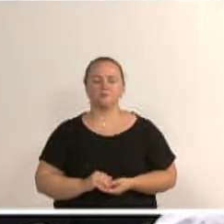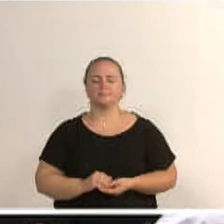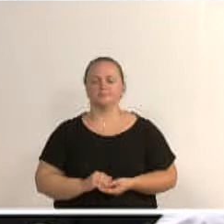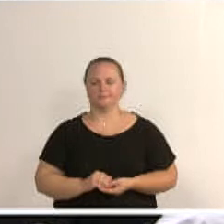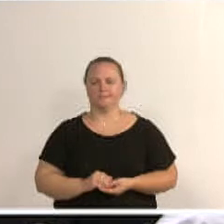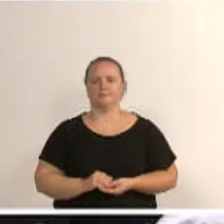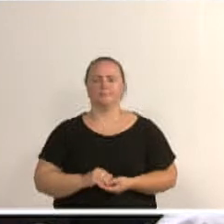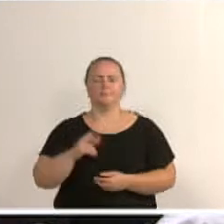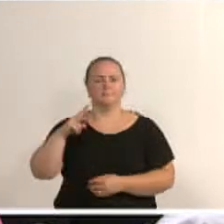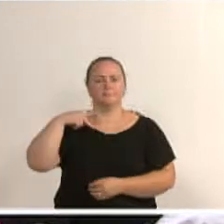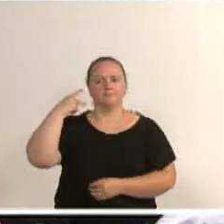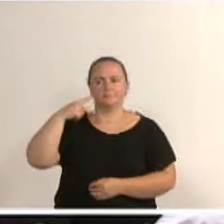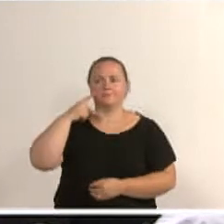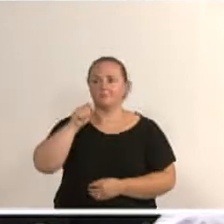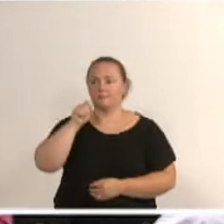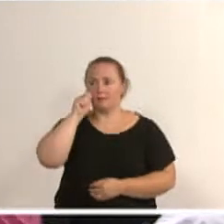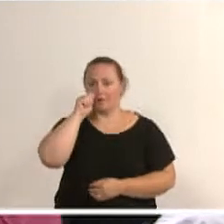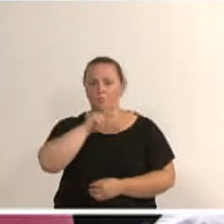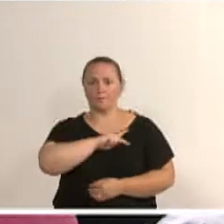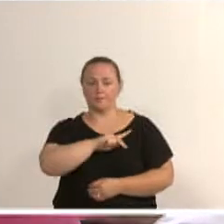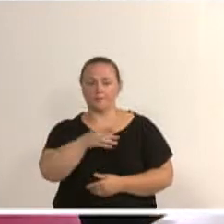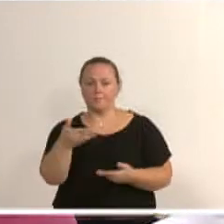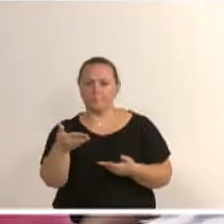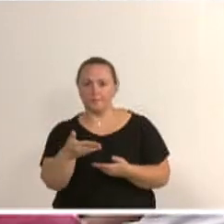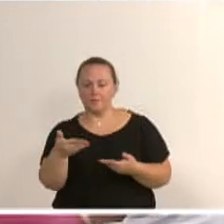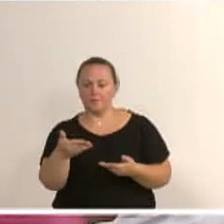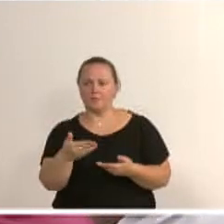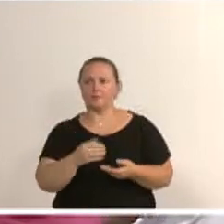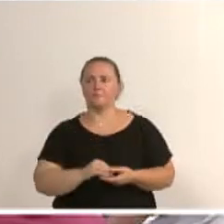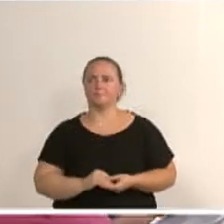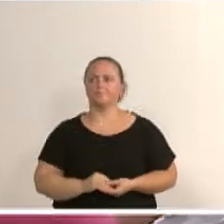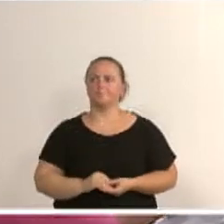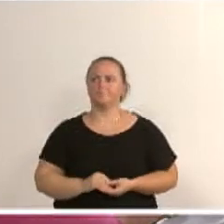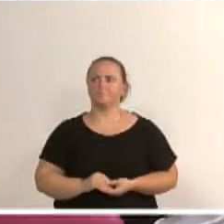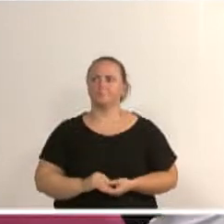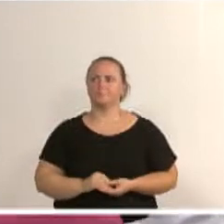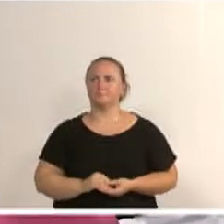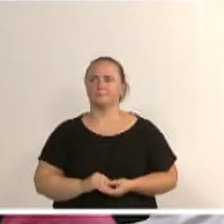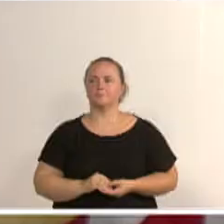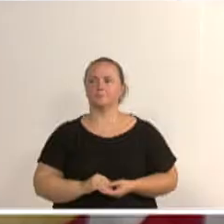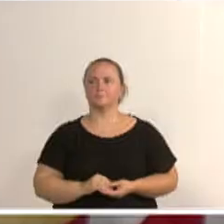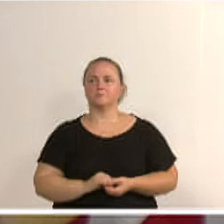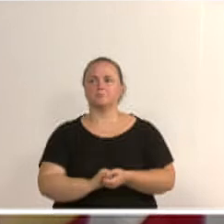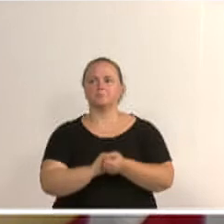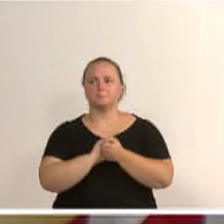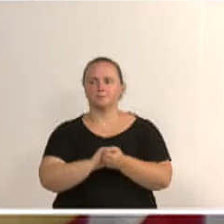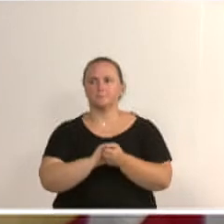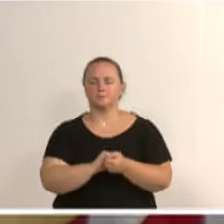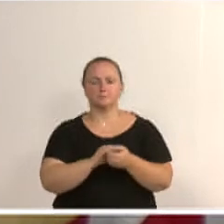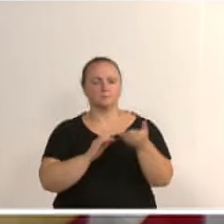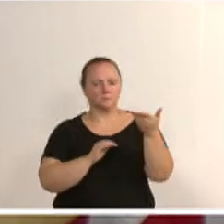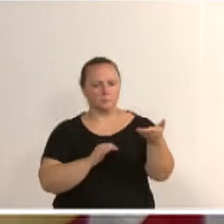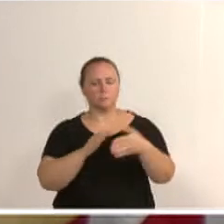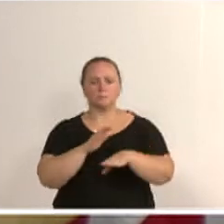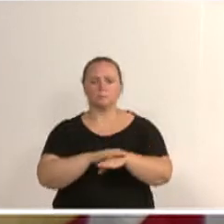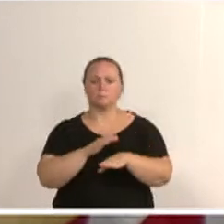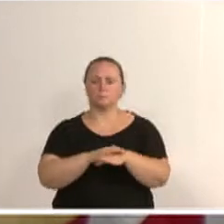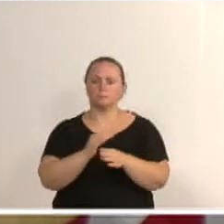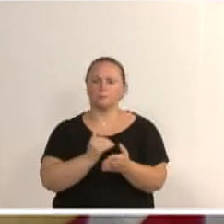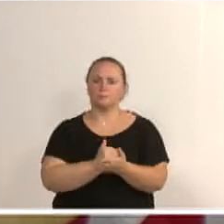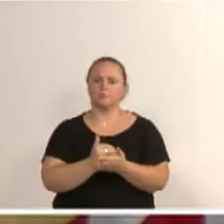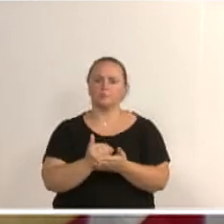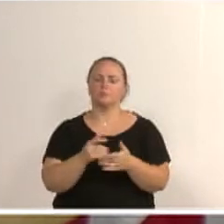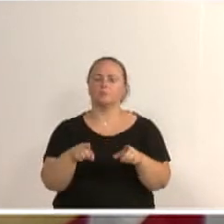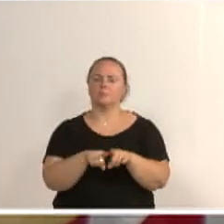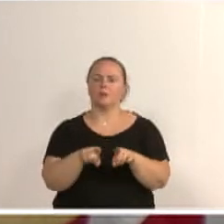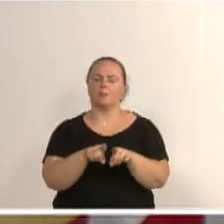Vereador Almir, que preside os trabalhos dessa audiência pública. Gostaria de parabenizá-lo pela iniciativa, a exemplo dos demais vereadores que se